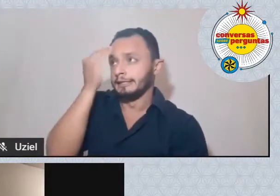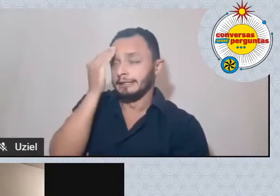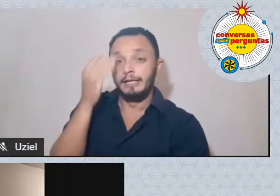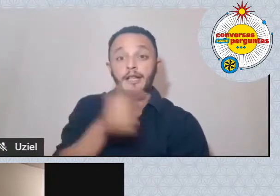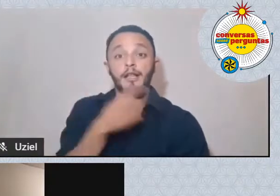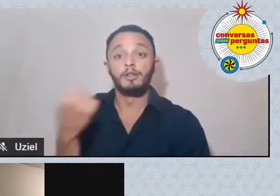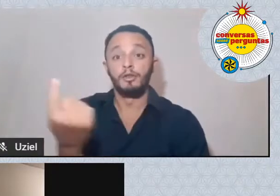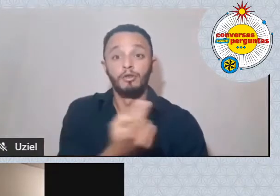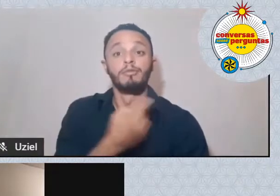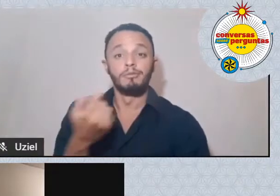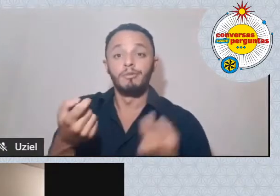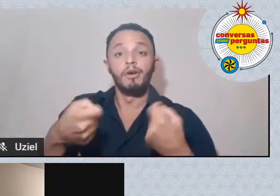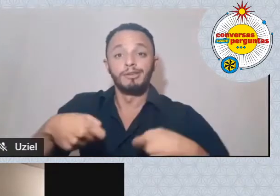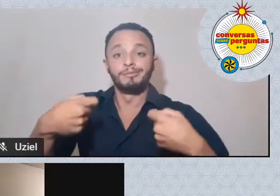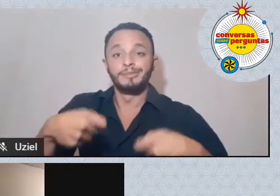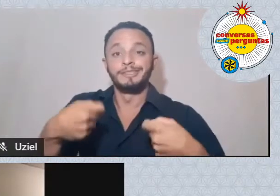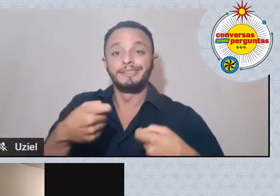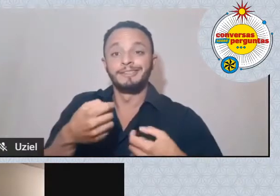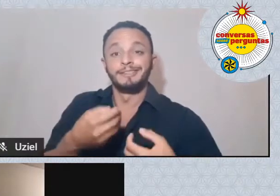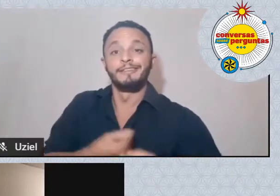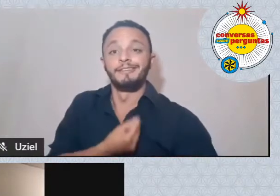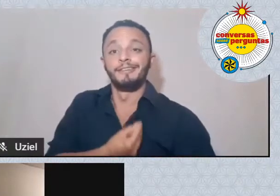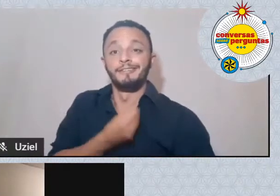dela, tanto quanto da fala, né?